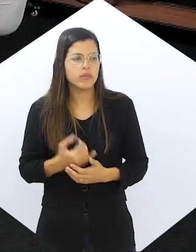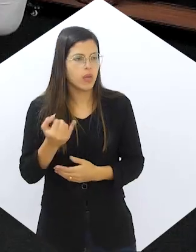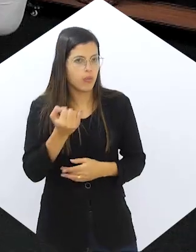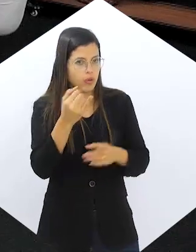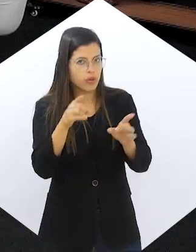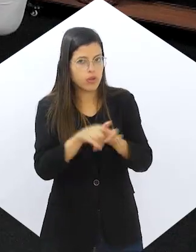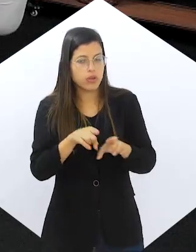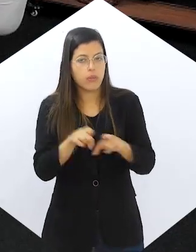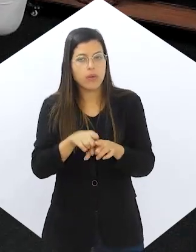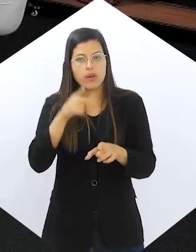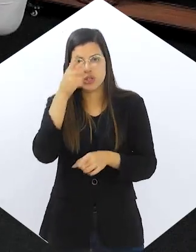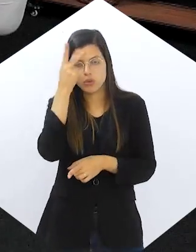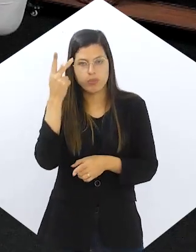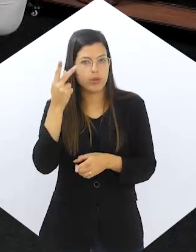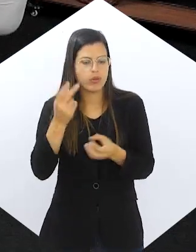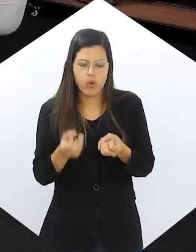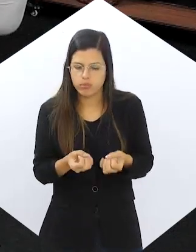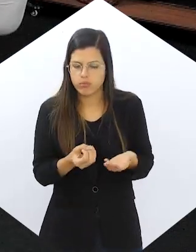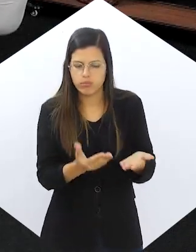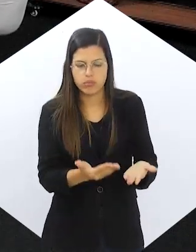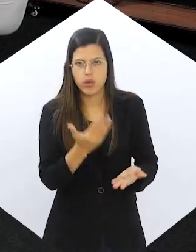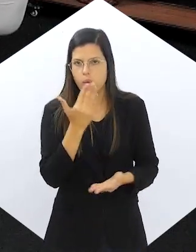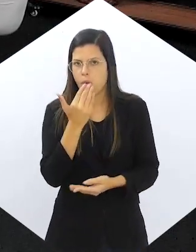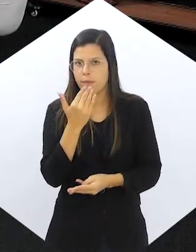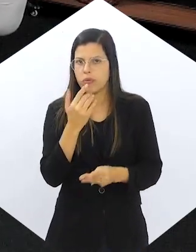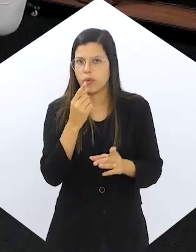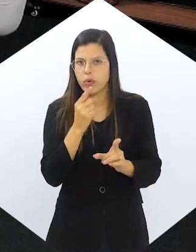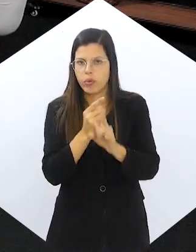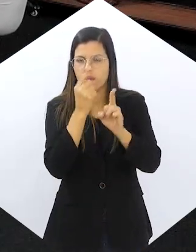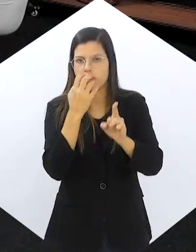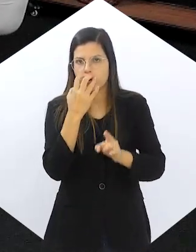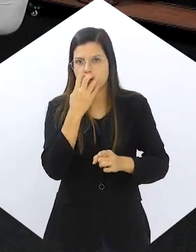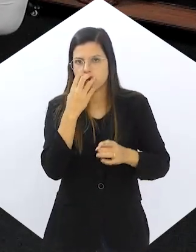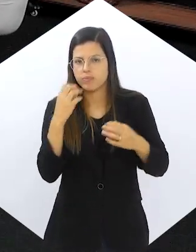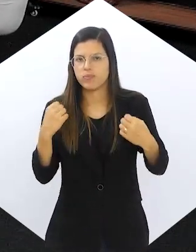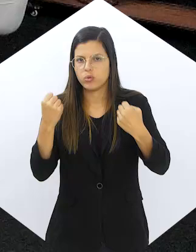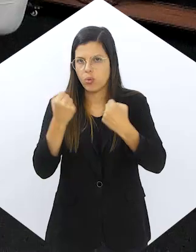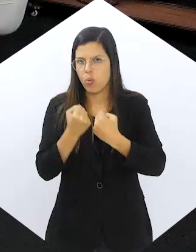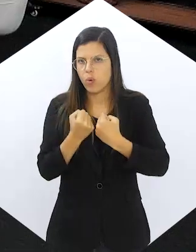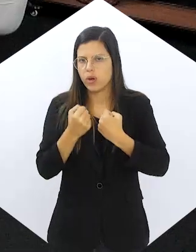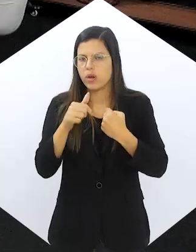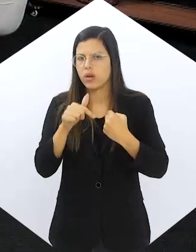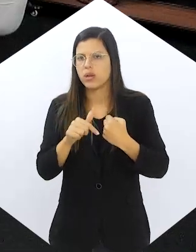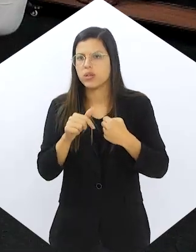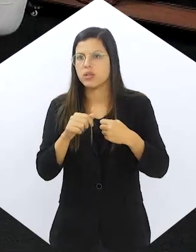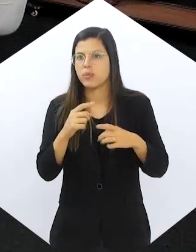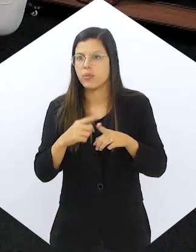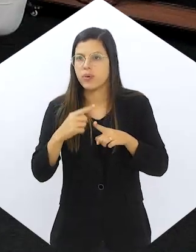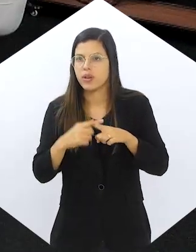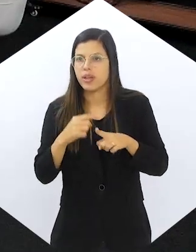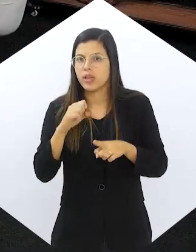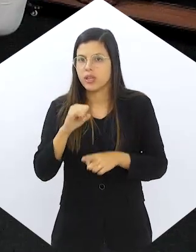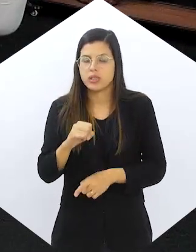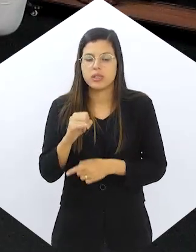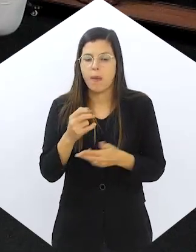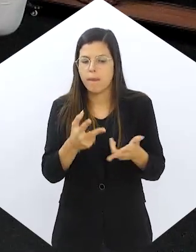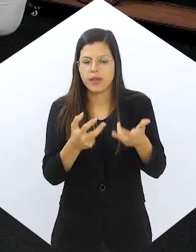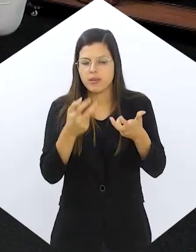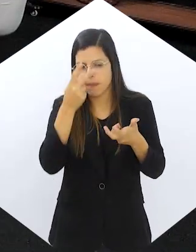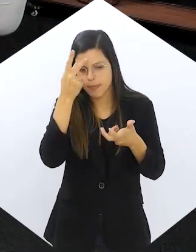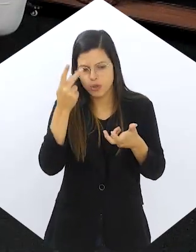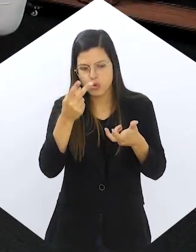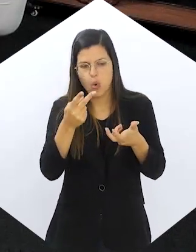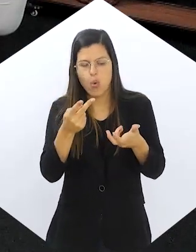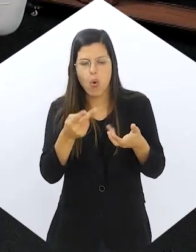ninguém oferecer comida quando encontrar o cachorro. Exatamente, porque a partir do momento que ele está de colete e vê que as pessoas estão dando comida, ele